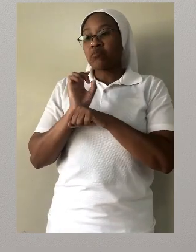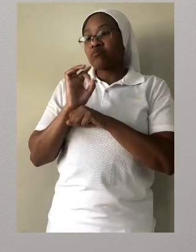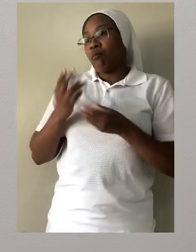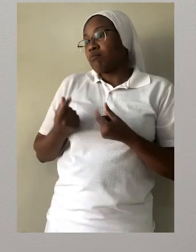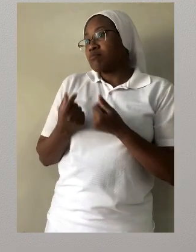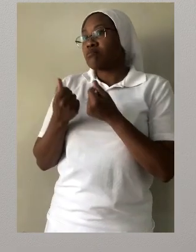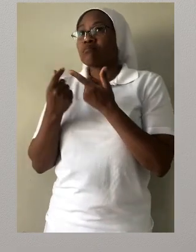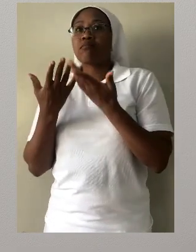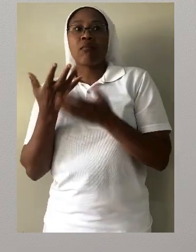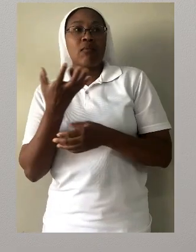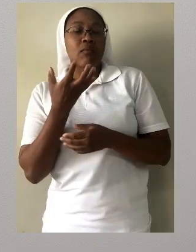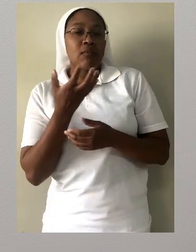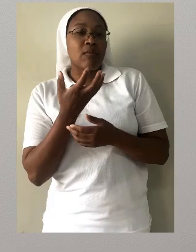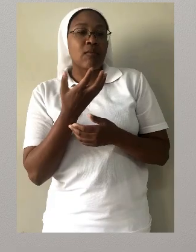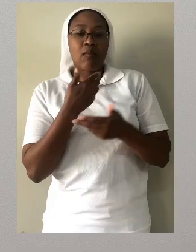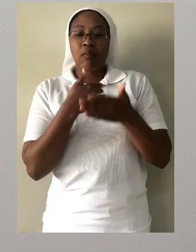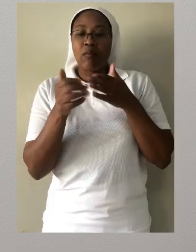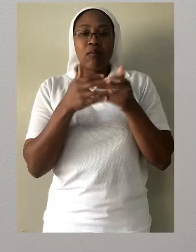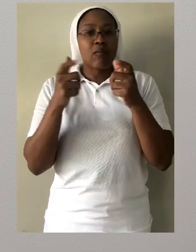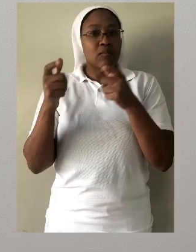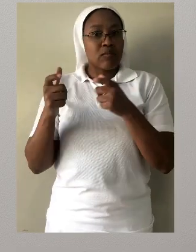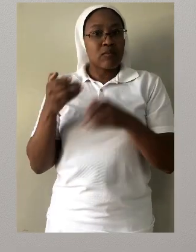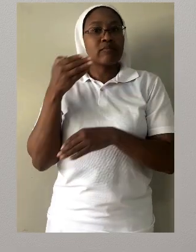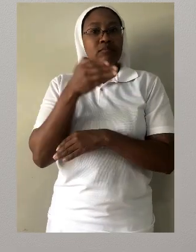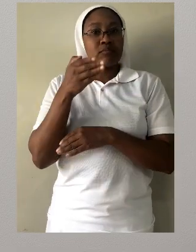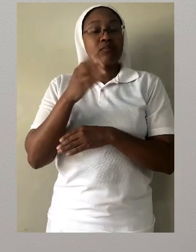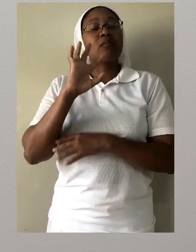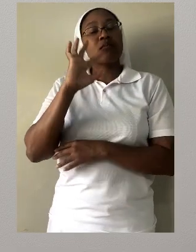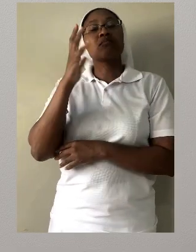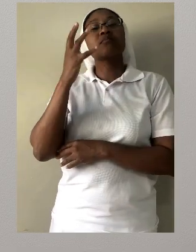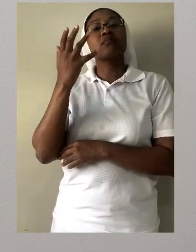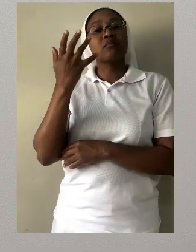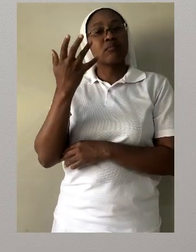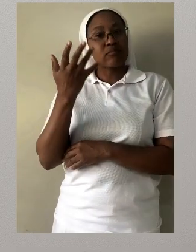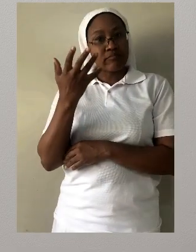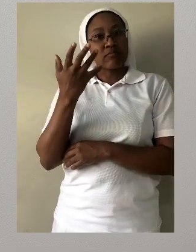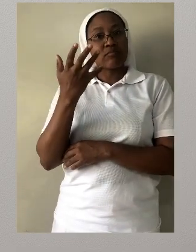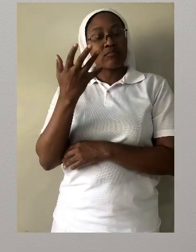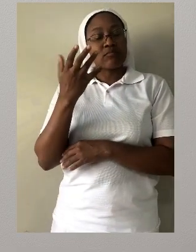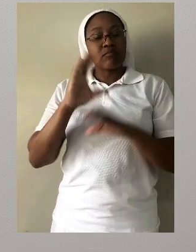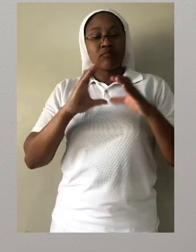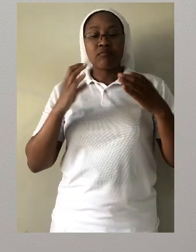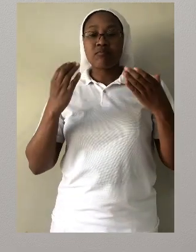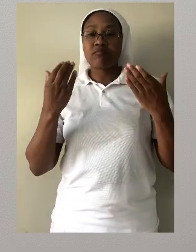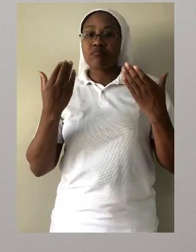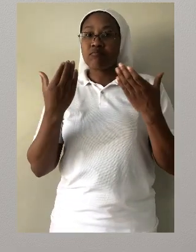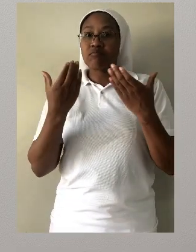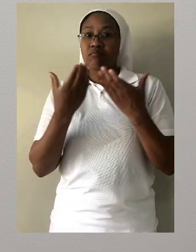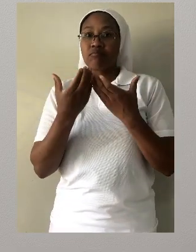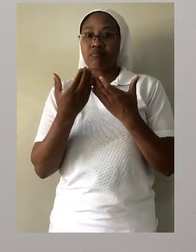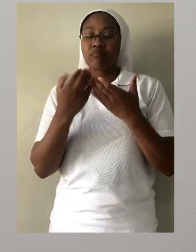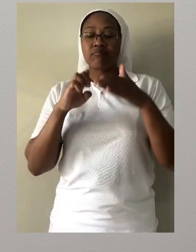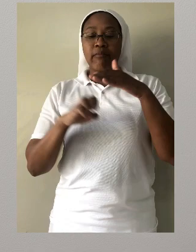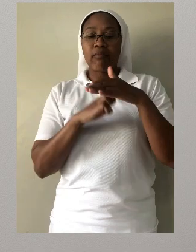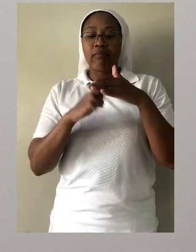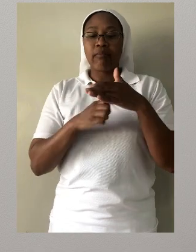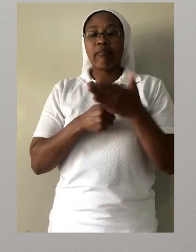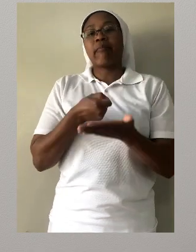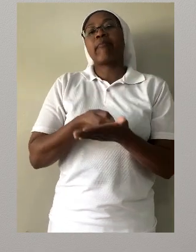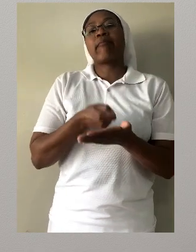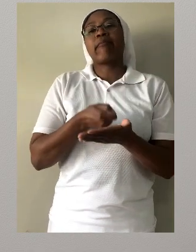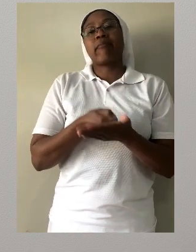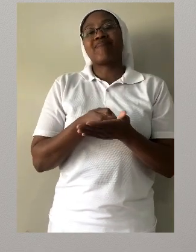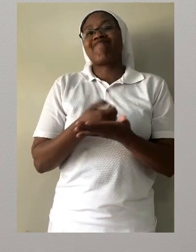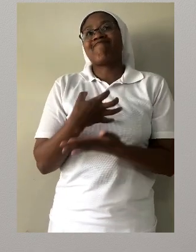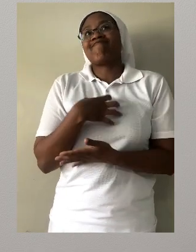de propriedade, onde quer que ela esteja. Quando isso acontece, a própria comunidade vira empresa que